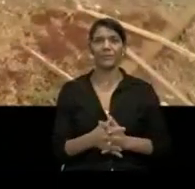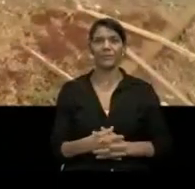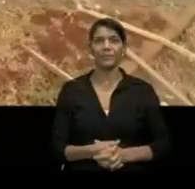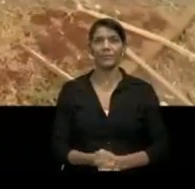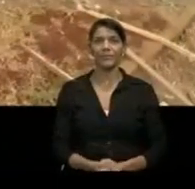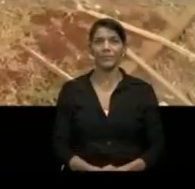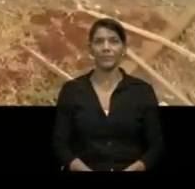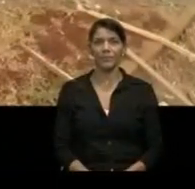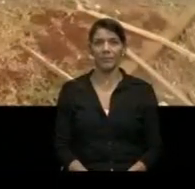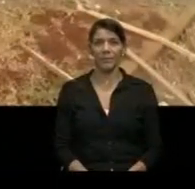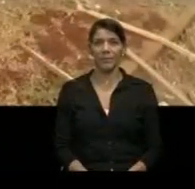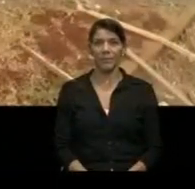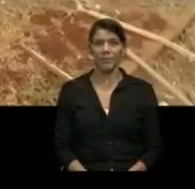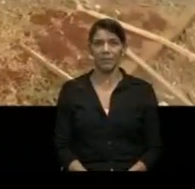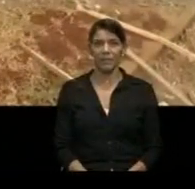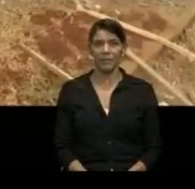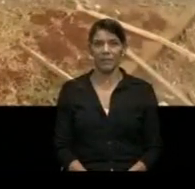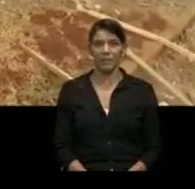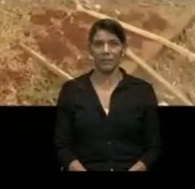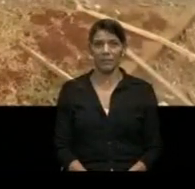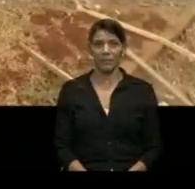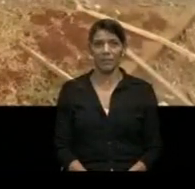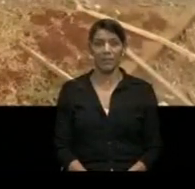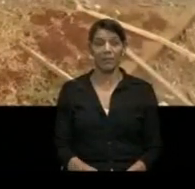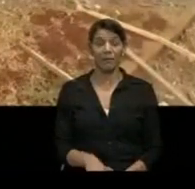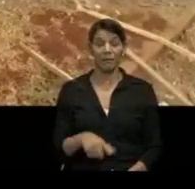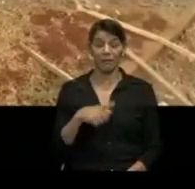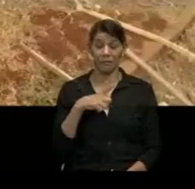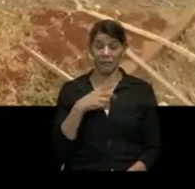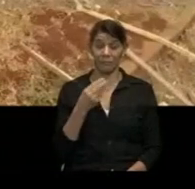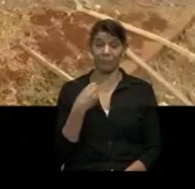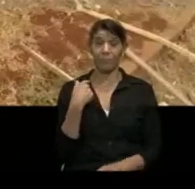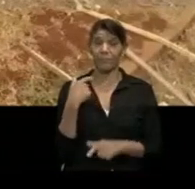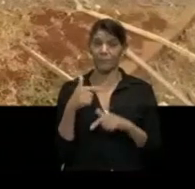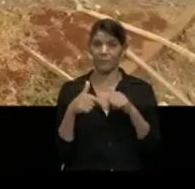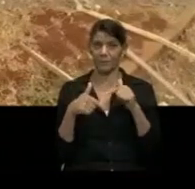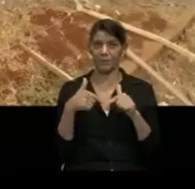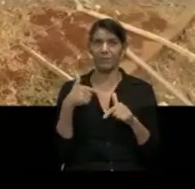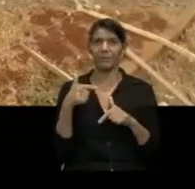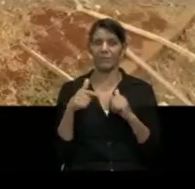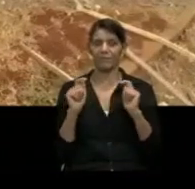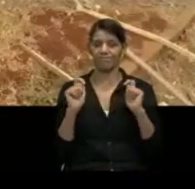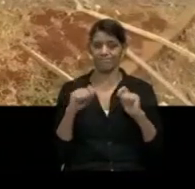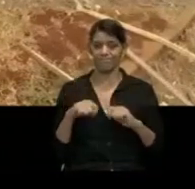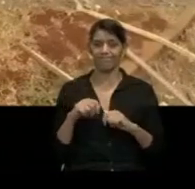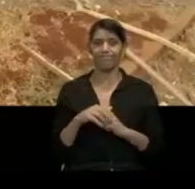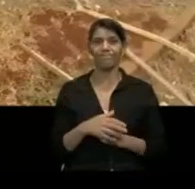Então você vê que é uma atividade que dá bastante trabalho, tá?